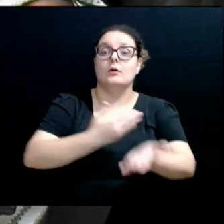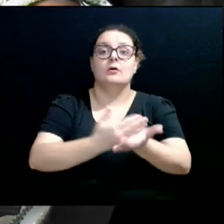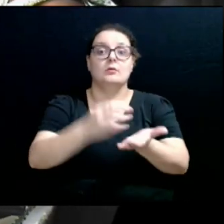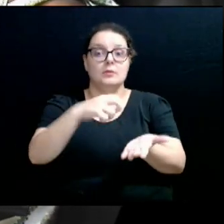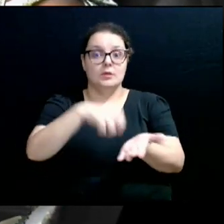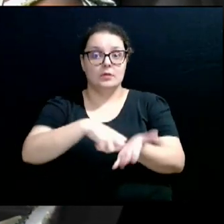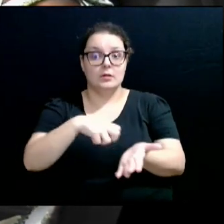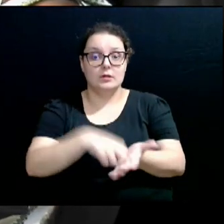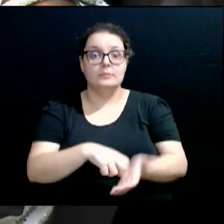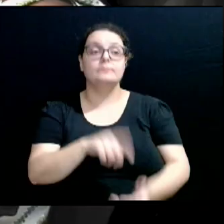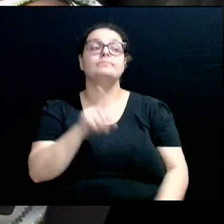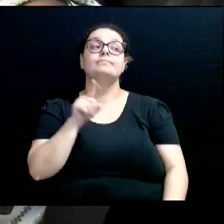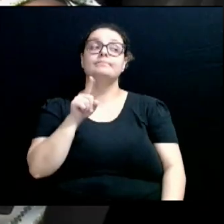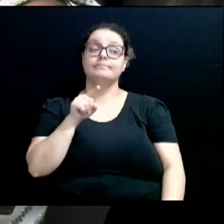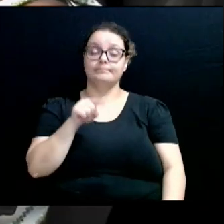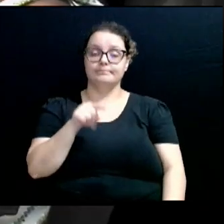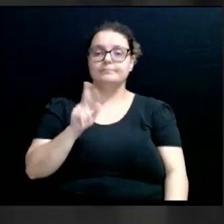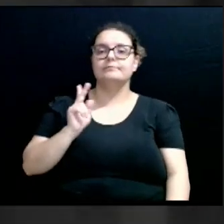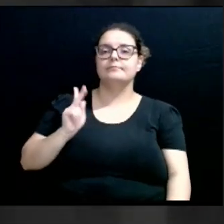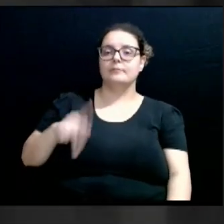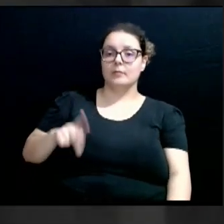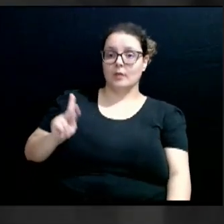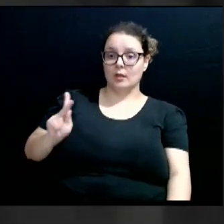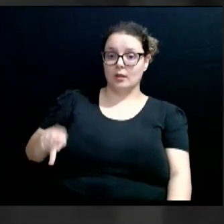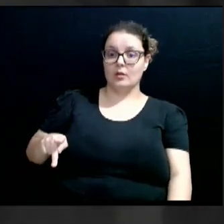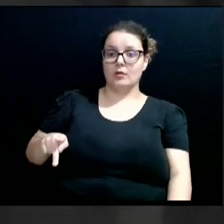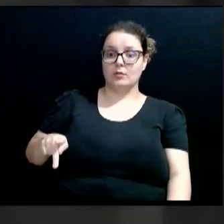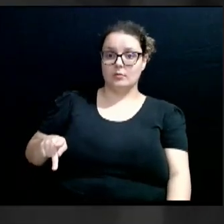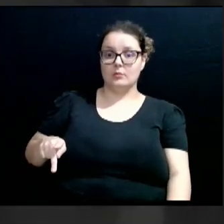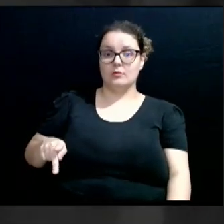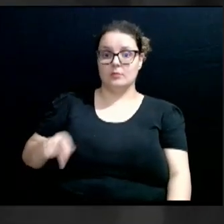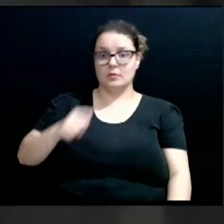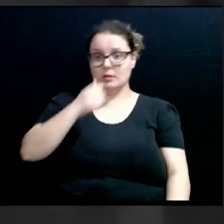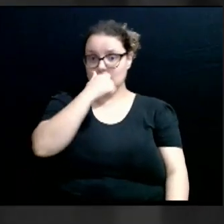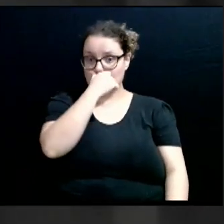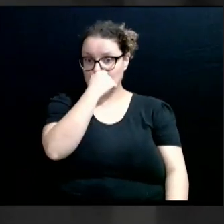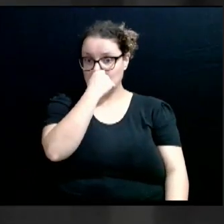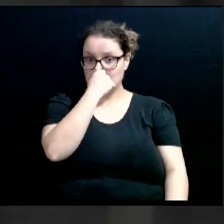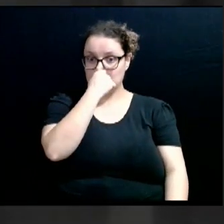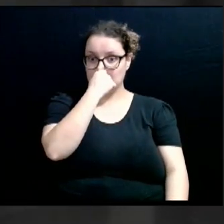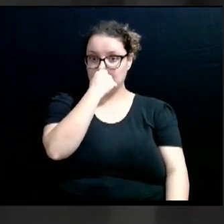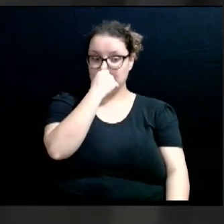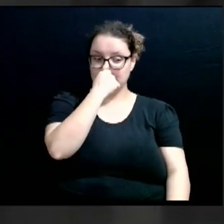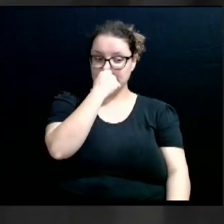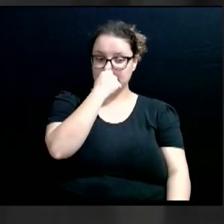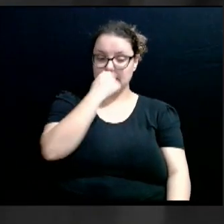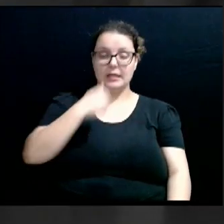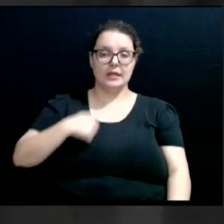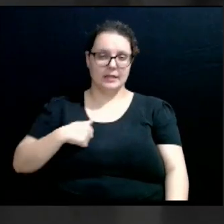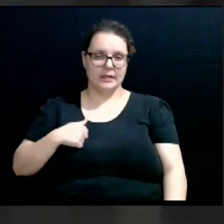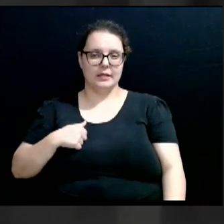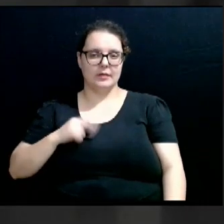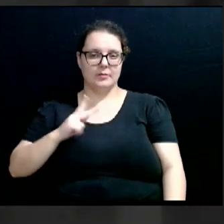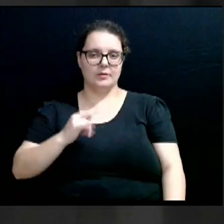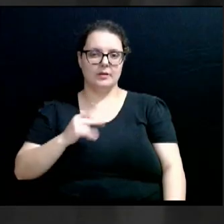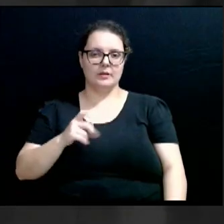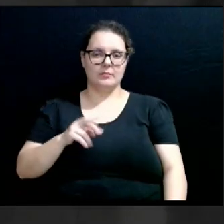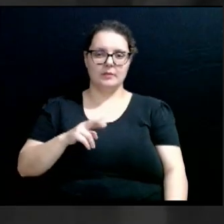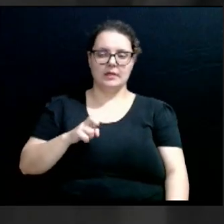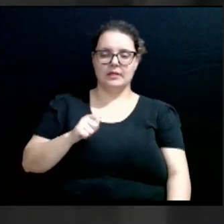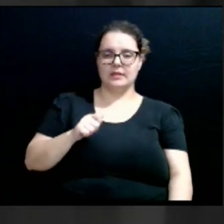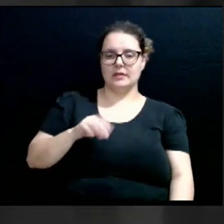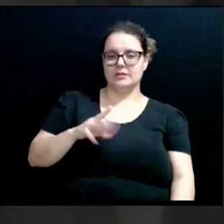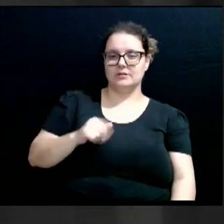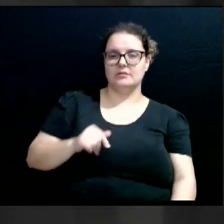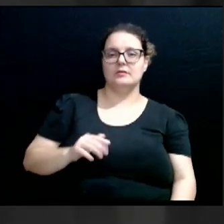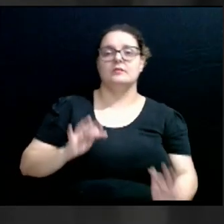Os professores, era uma aluna que, vamos dizer, acho que era hiperativa, entendeu? Terminava as atividades,